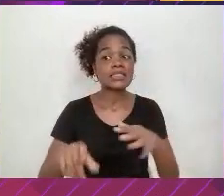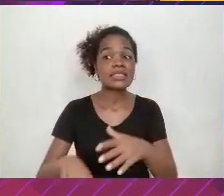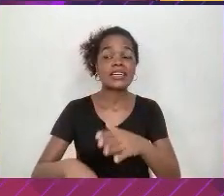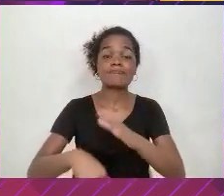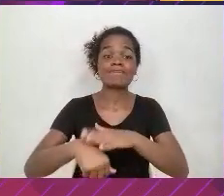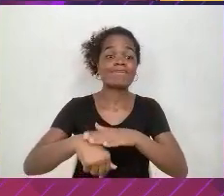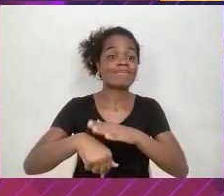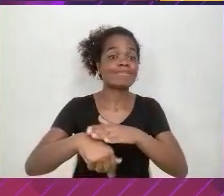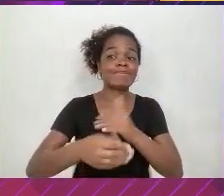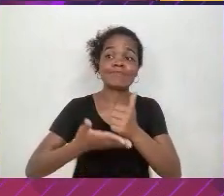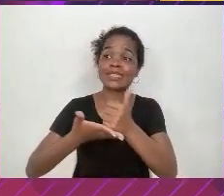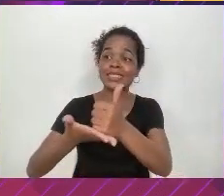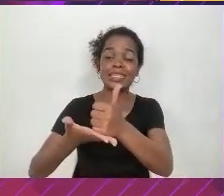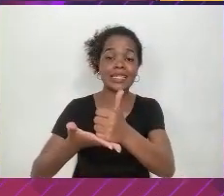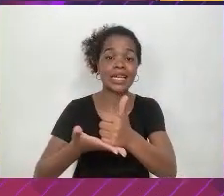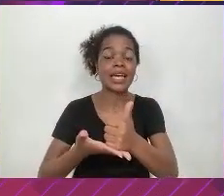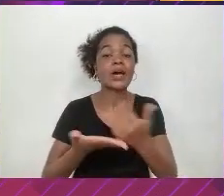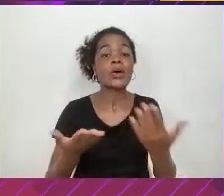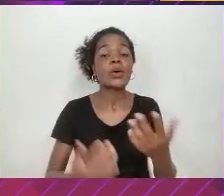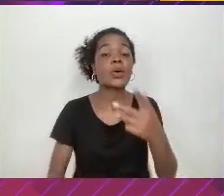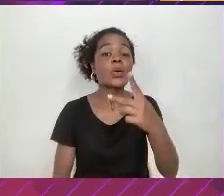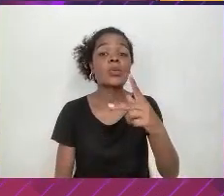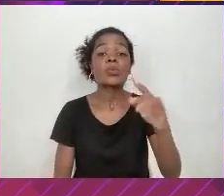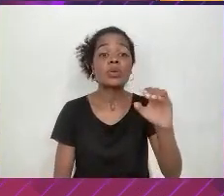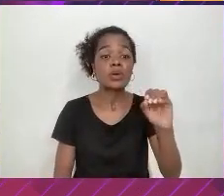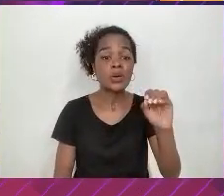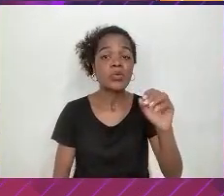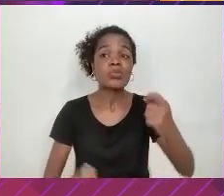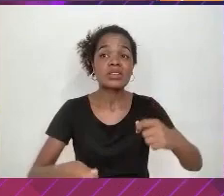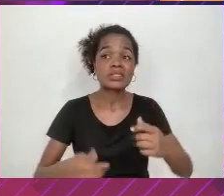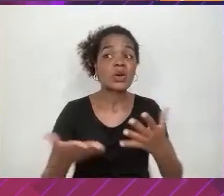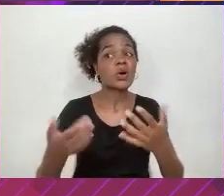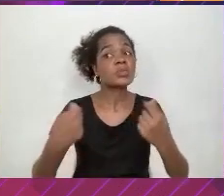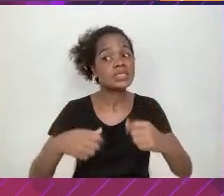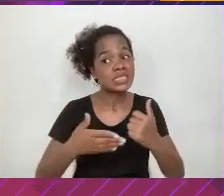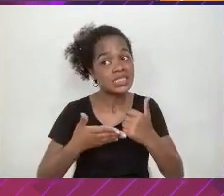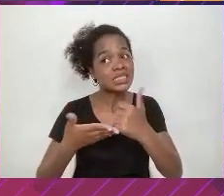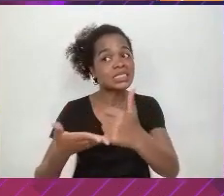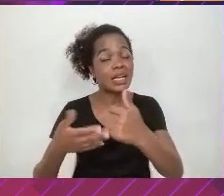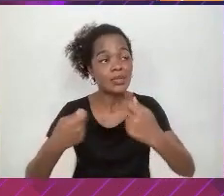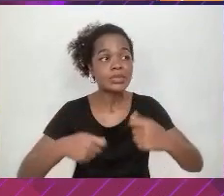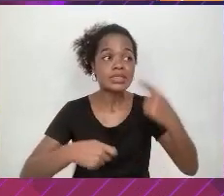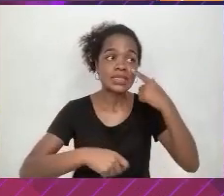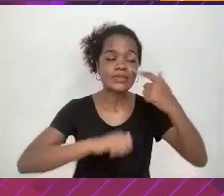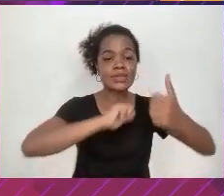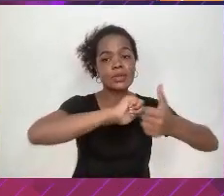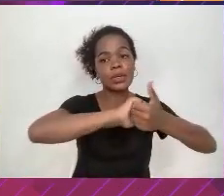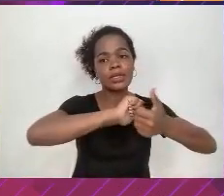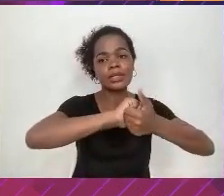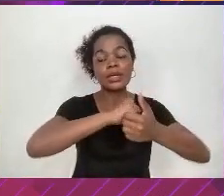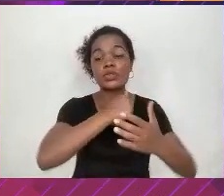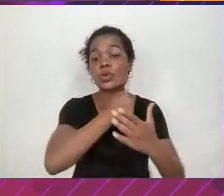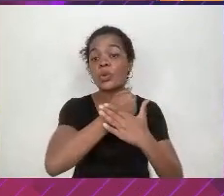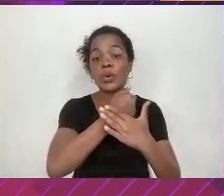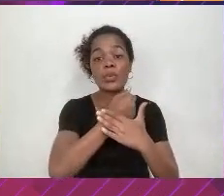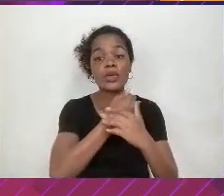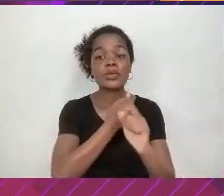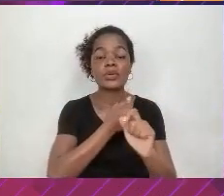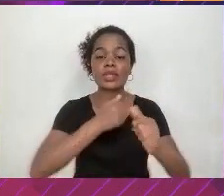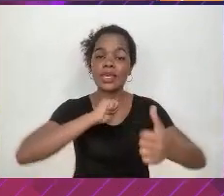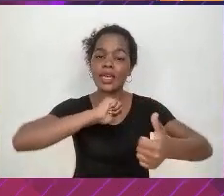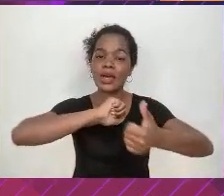PO já fica ali em cima, falando que a gente precisa entregar, que a gente precisa ver a qualidade. E, nesse momento, a qualidade